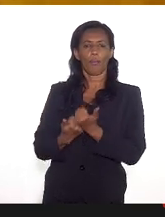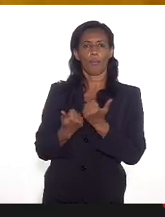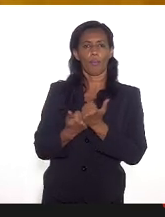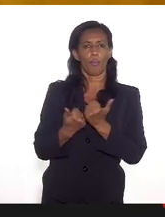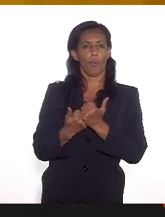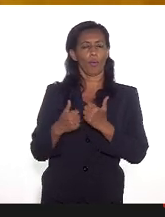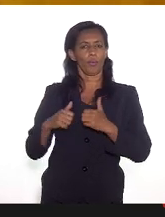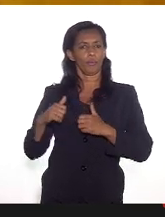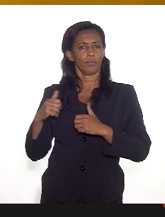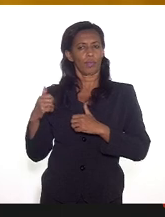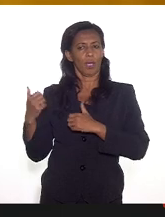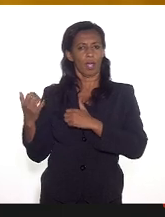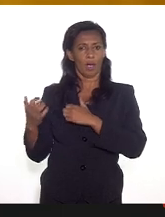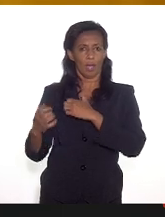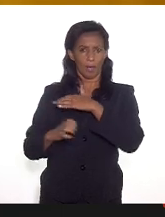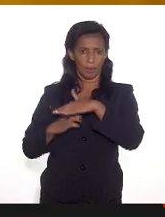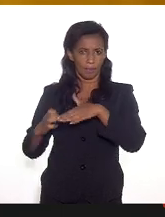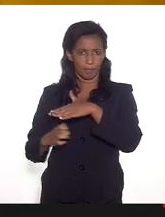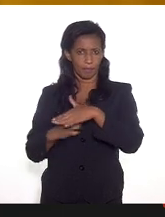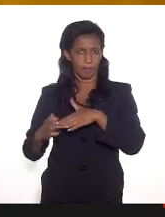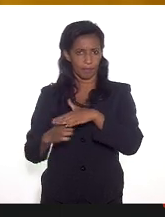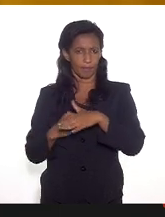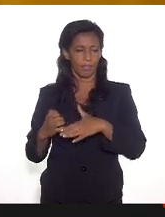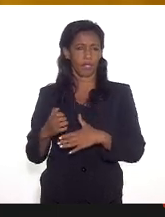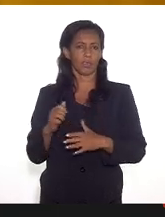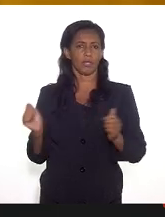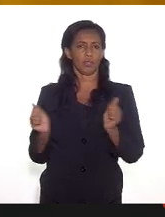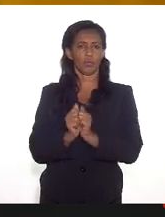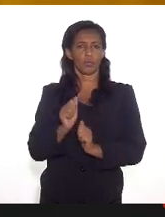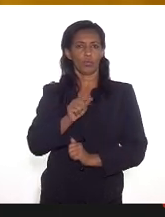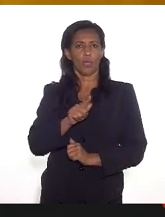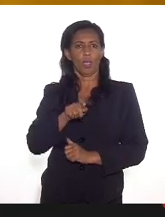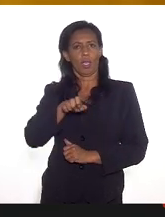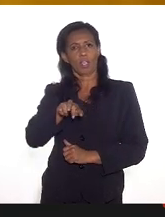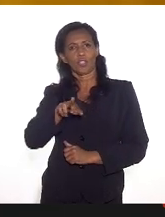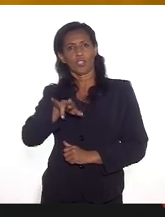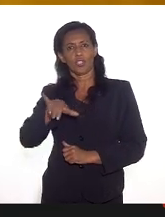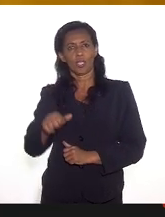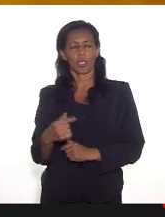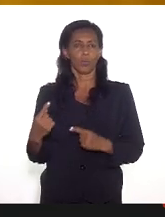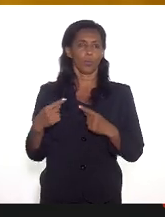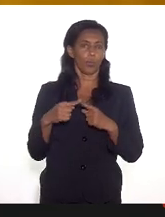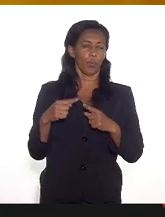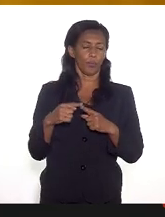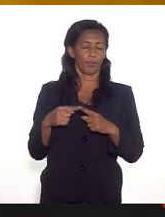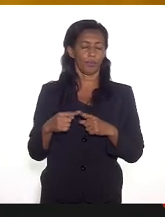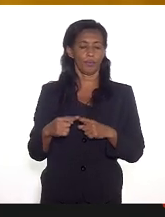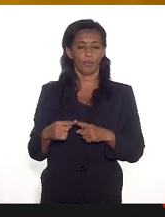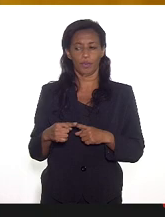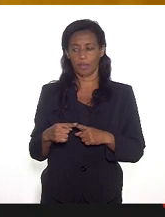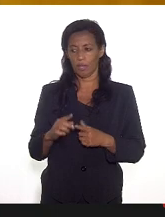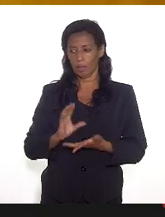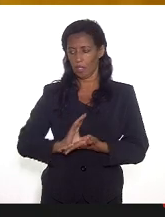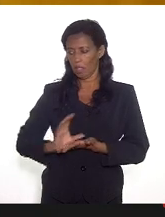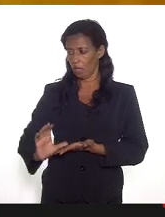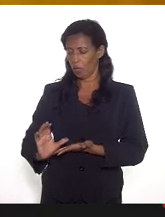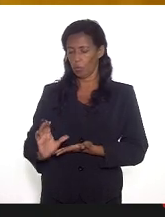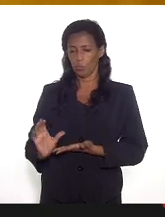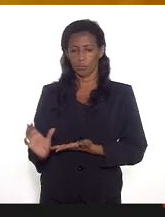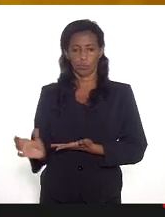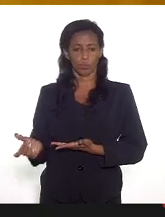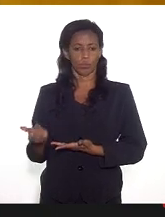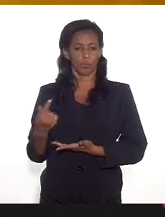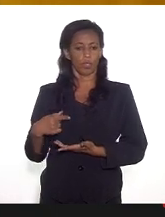empresas, que uma parceria junto com a GRIO, né, que combina o recurso de não reembolsável